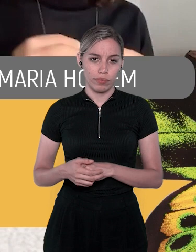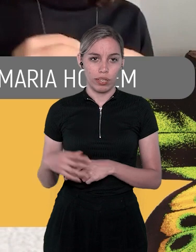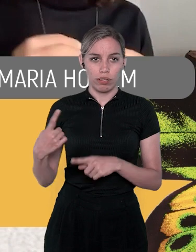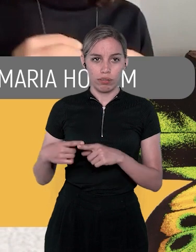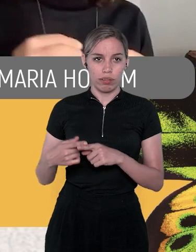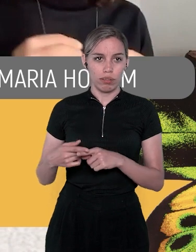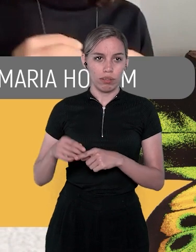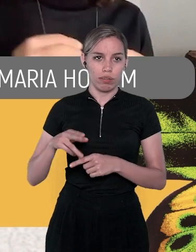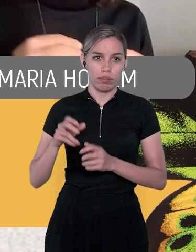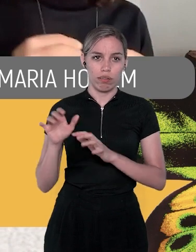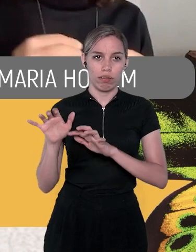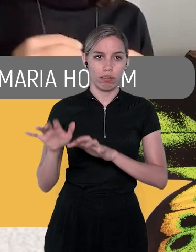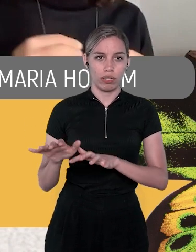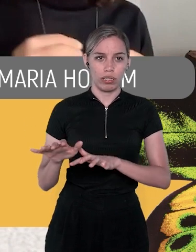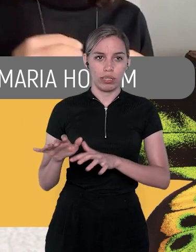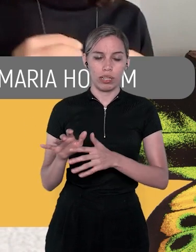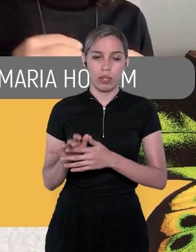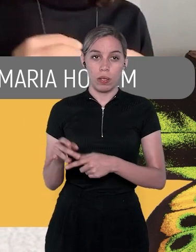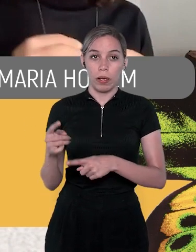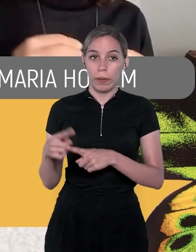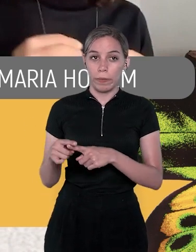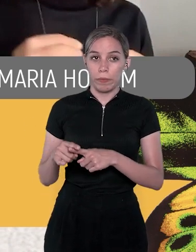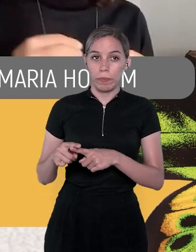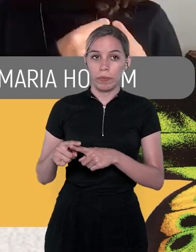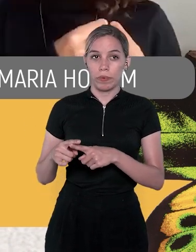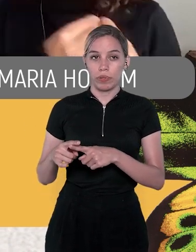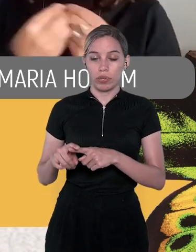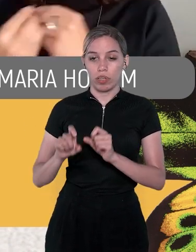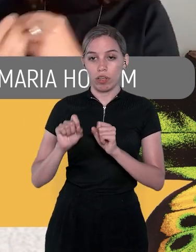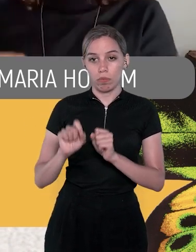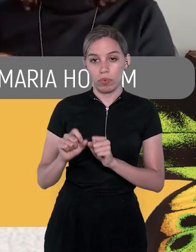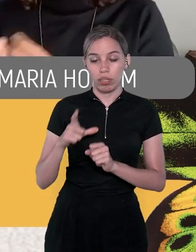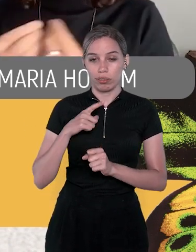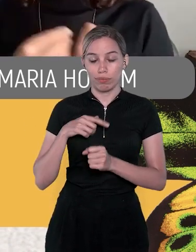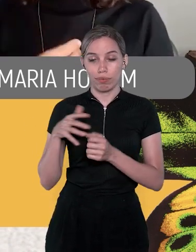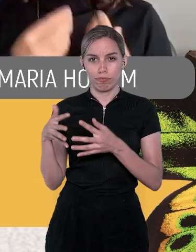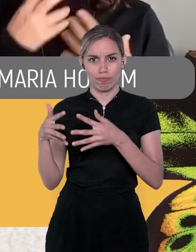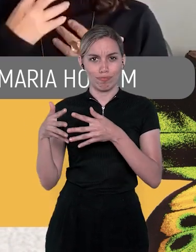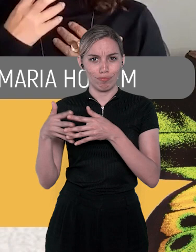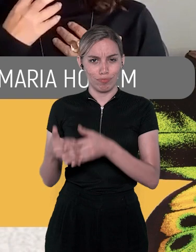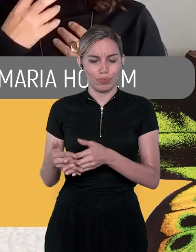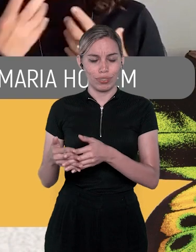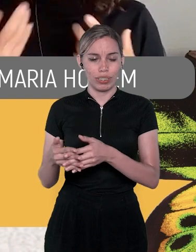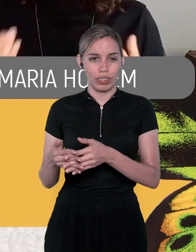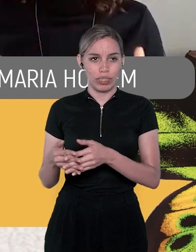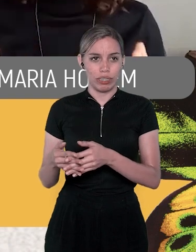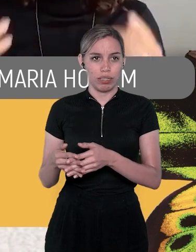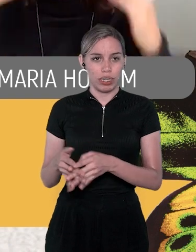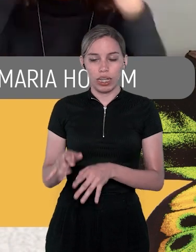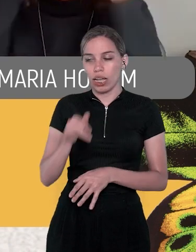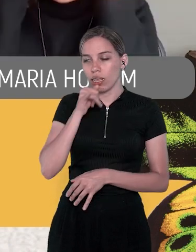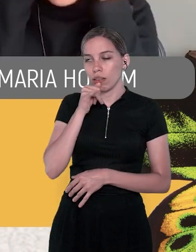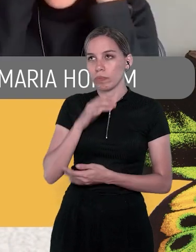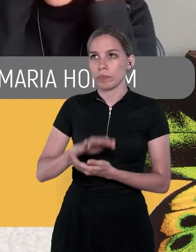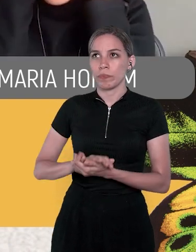dá, se você não é isso. Porque aí você pode ter um tipo de conflito que é,